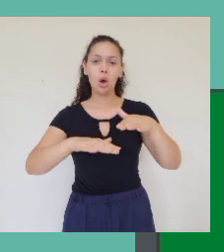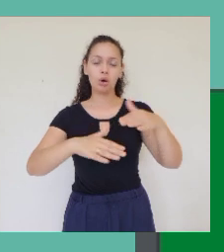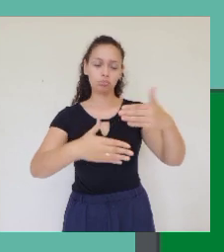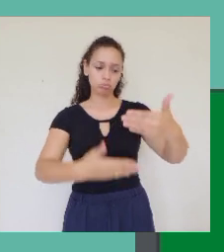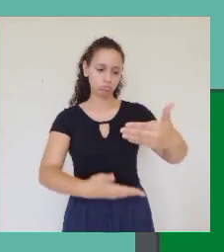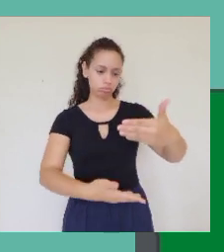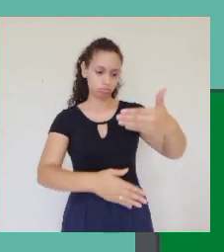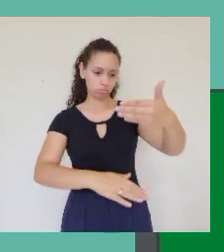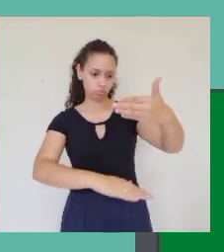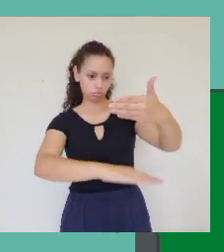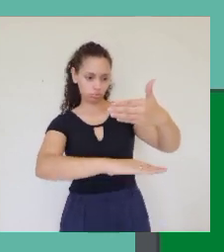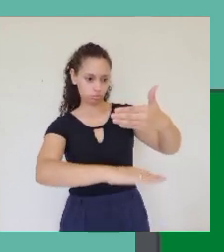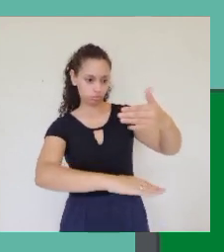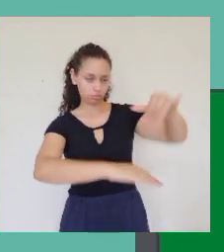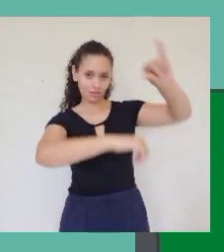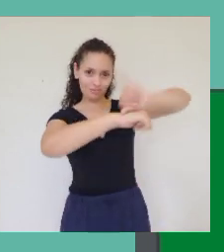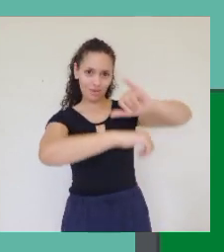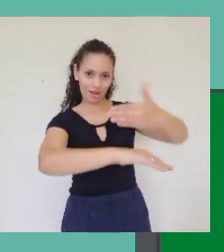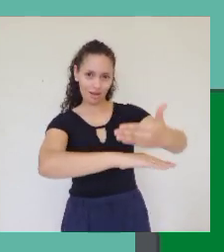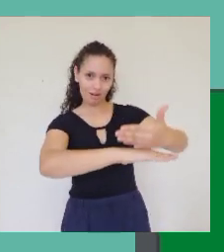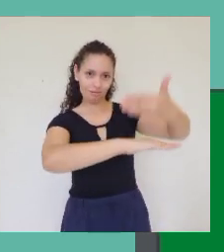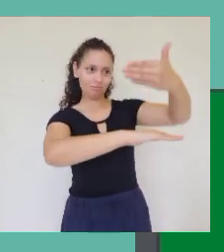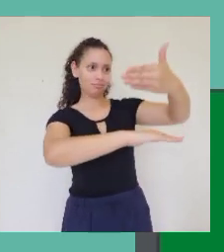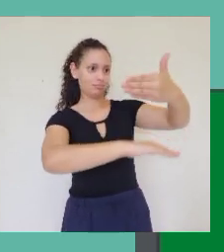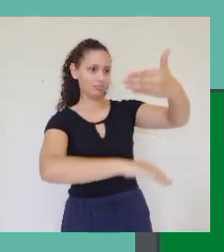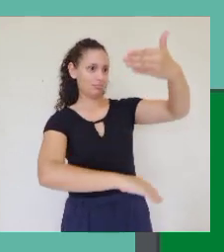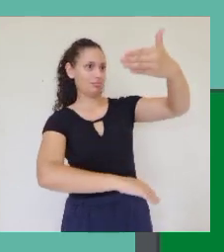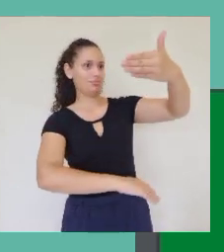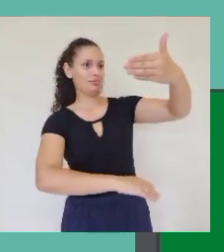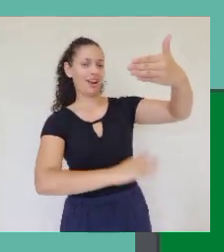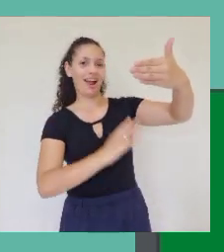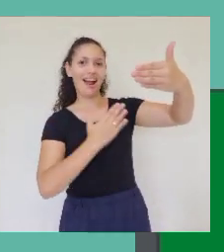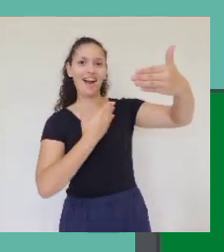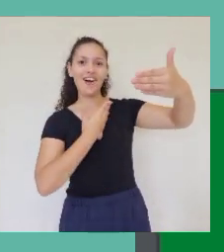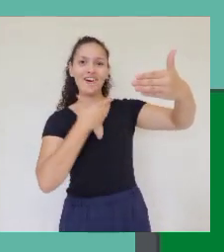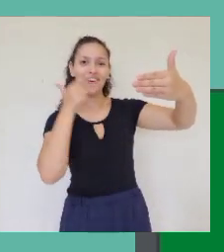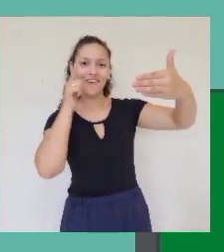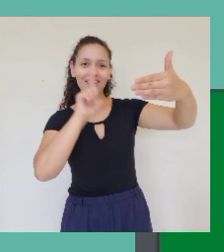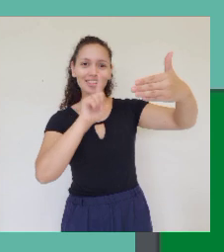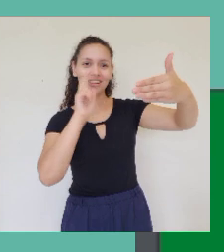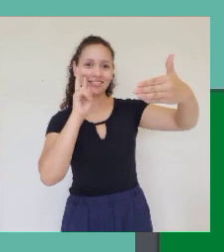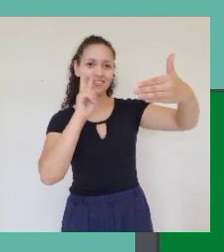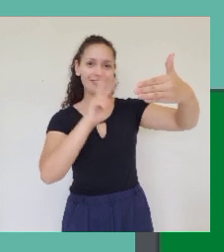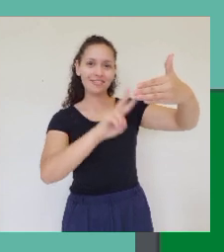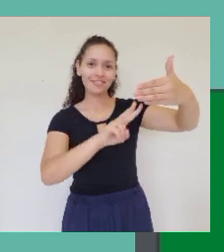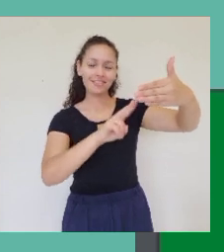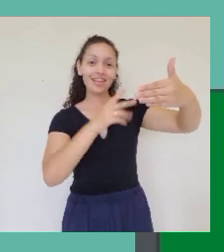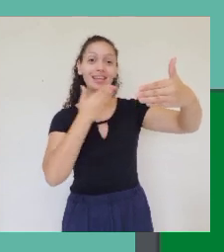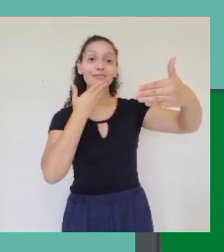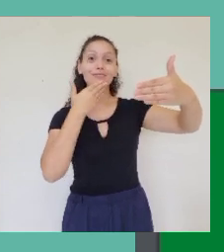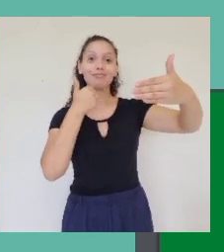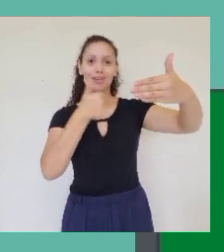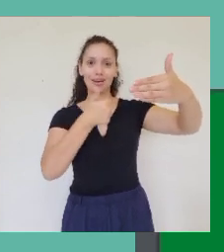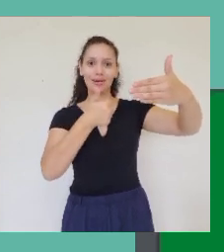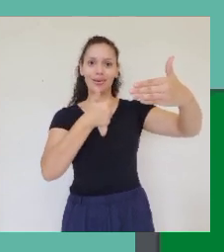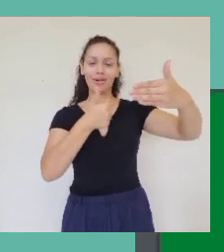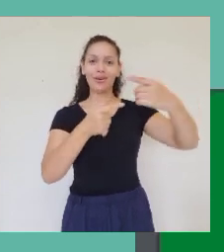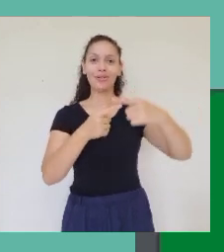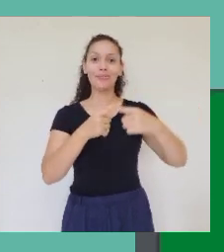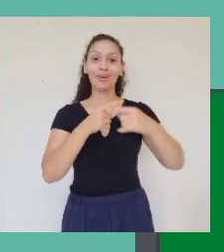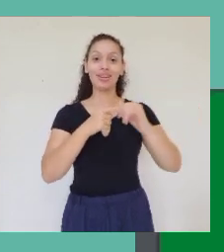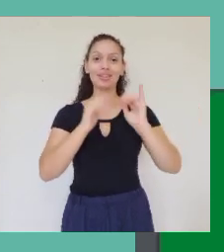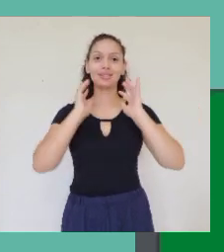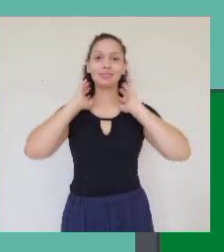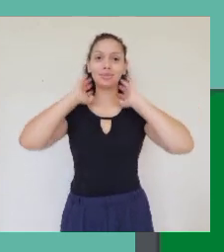o ideal, né, o que eles querem falar aqui? O quanto mais você conseguir permanecer com a sua cabeça em neutro, melhor. Se você tiver que fazer uma